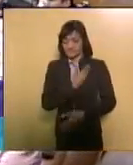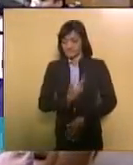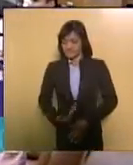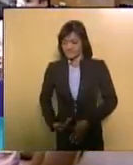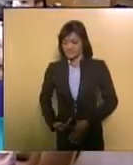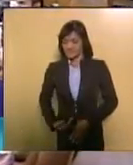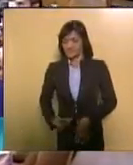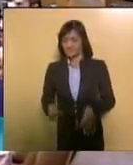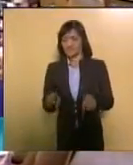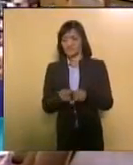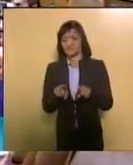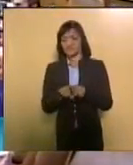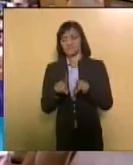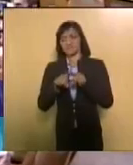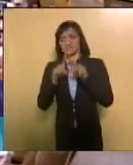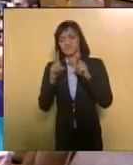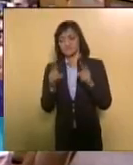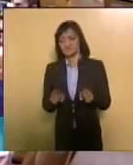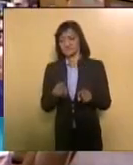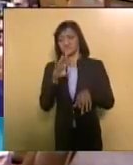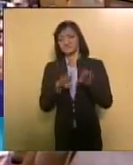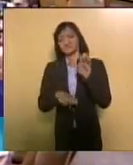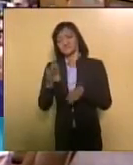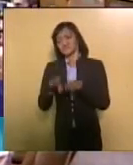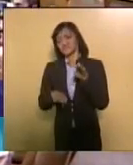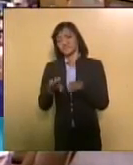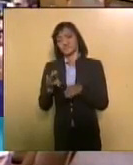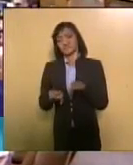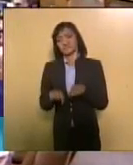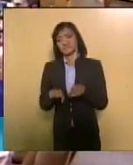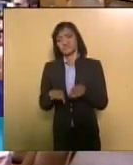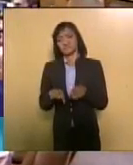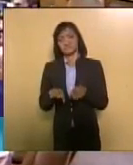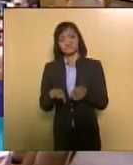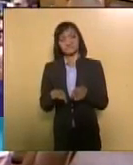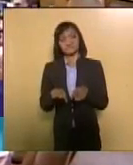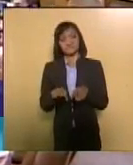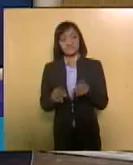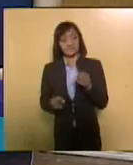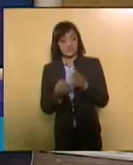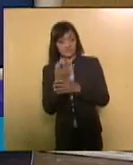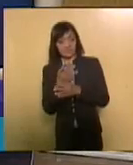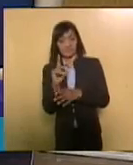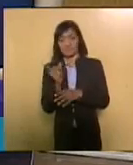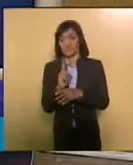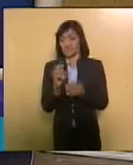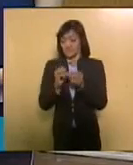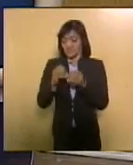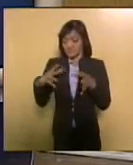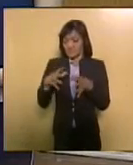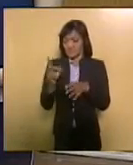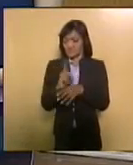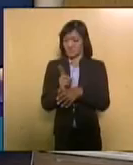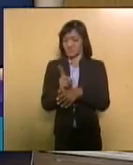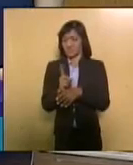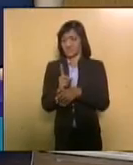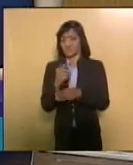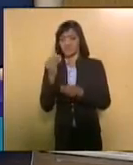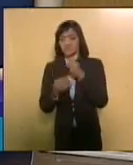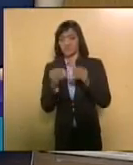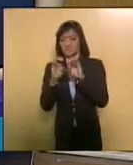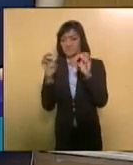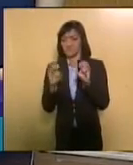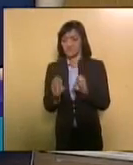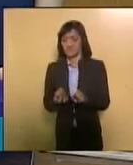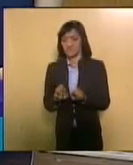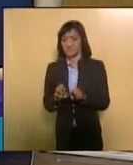inclusive mas soluções que muitas vezes não foram institucionalizadas não se criou as estruturas para fazer com que